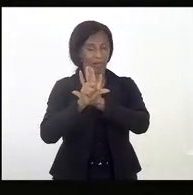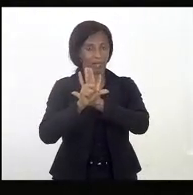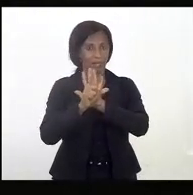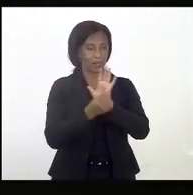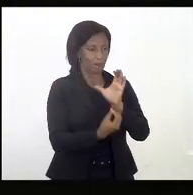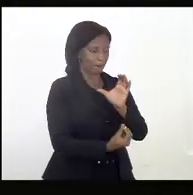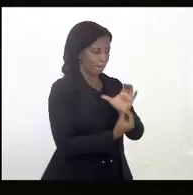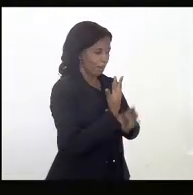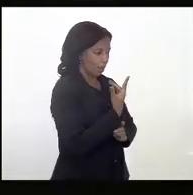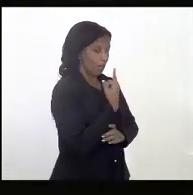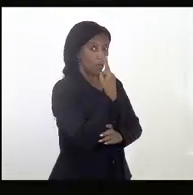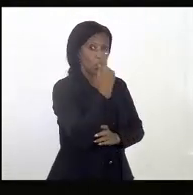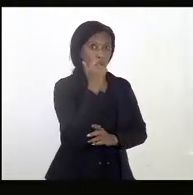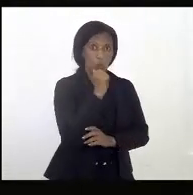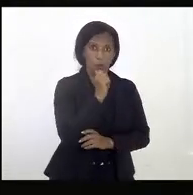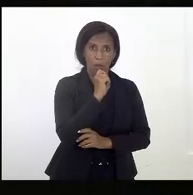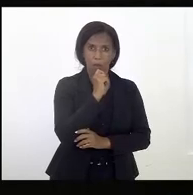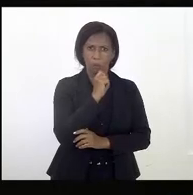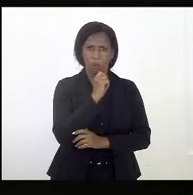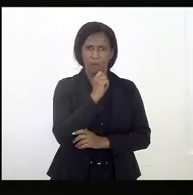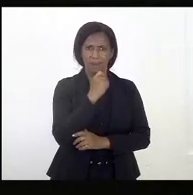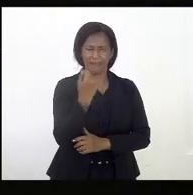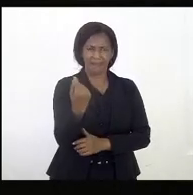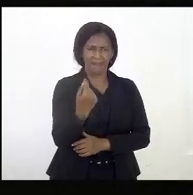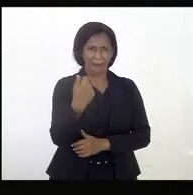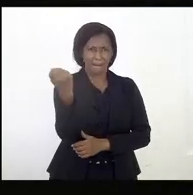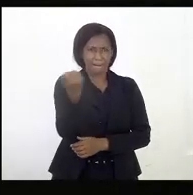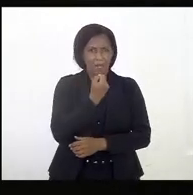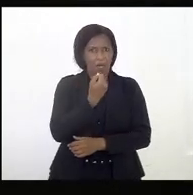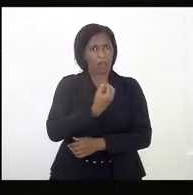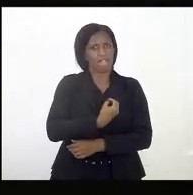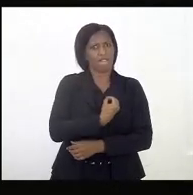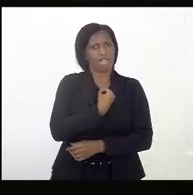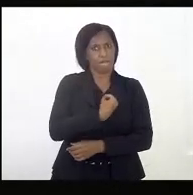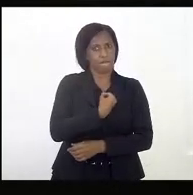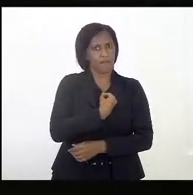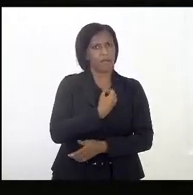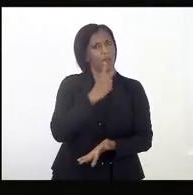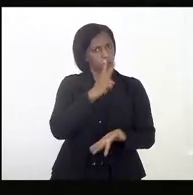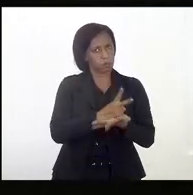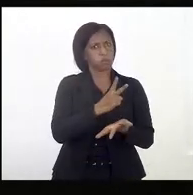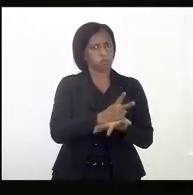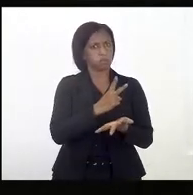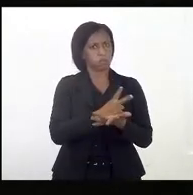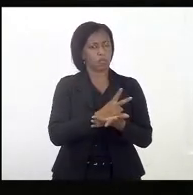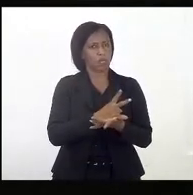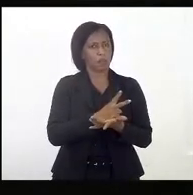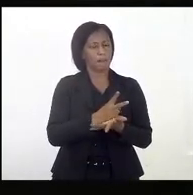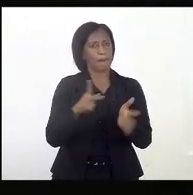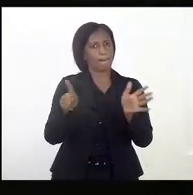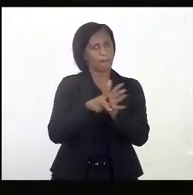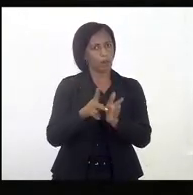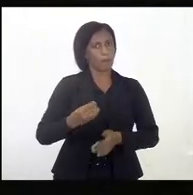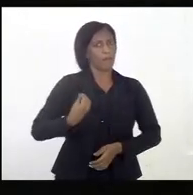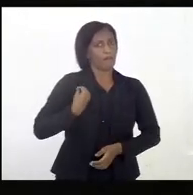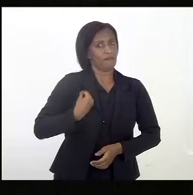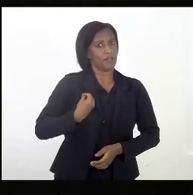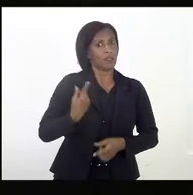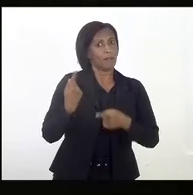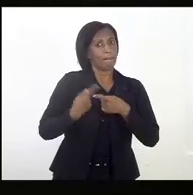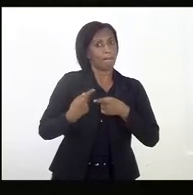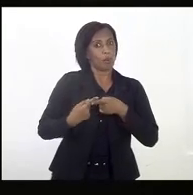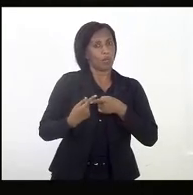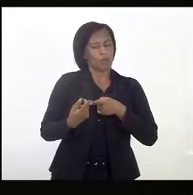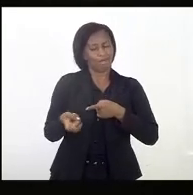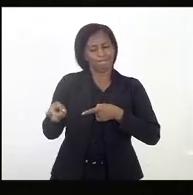a partir de uma mulher que pagou o preço com a sua própria vida está viva mas eu digo com a própria vida porque ficou